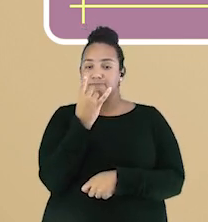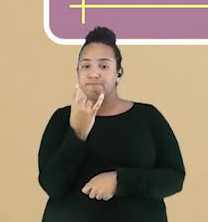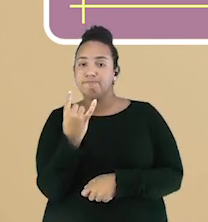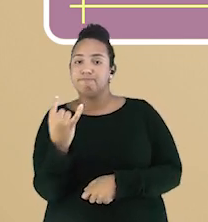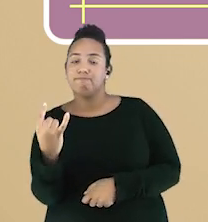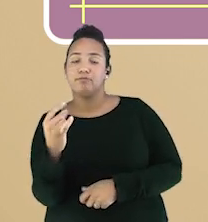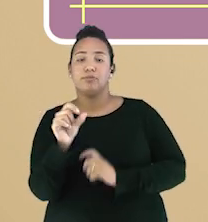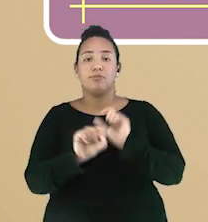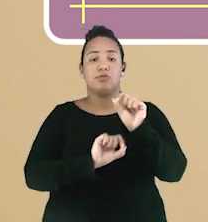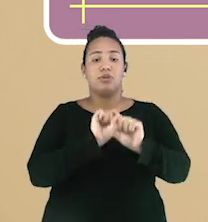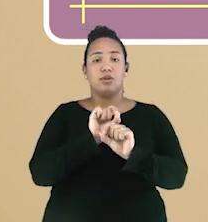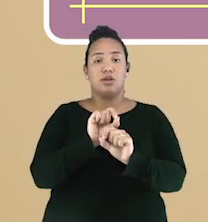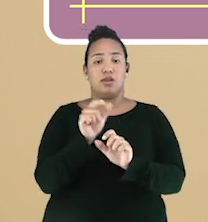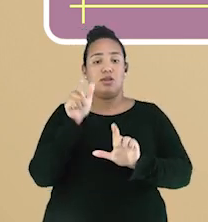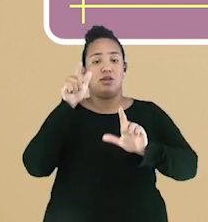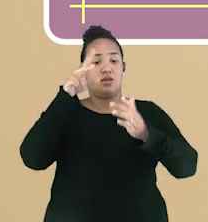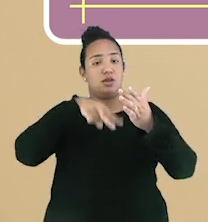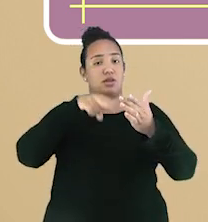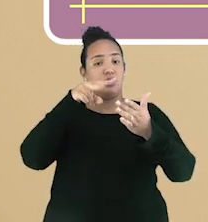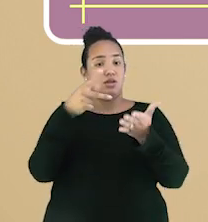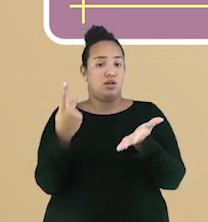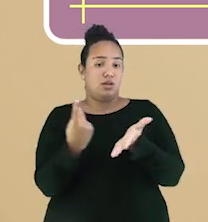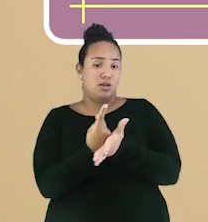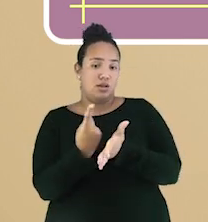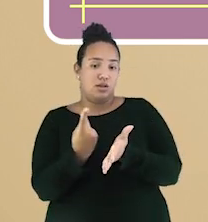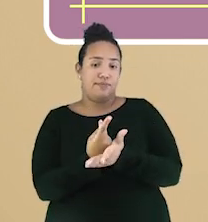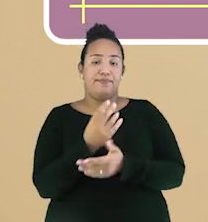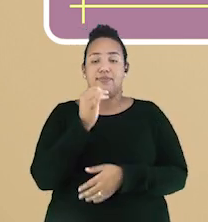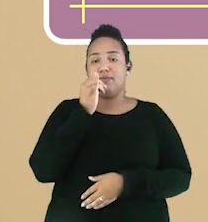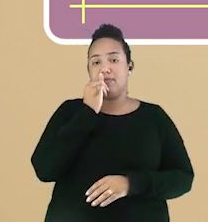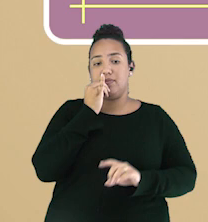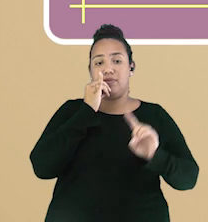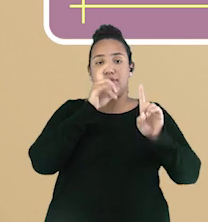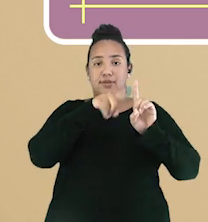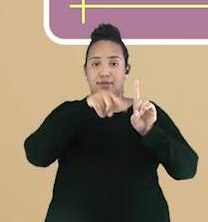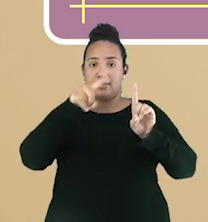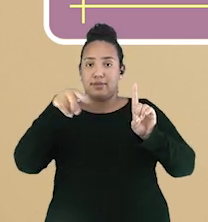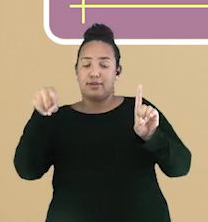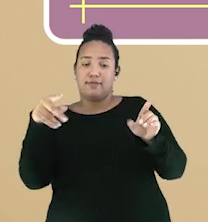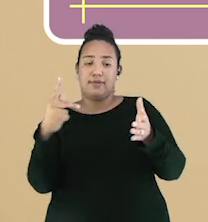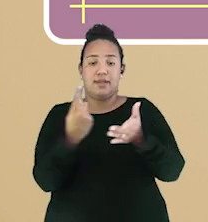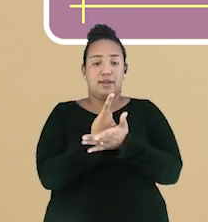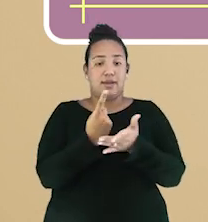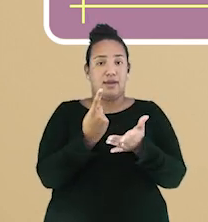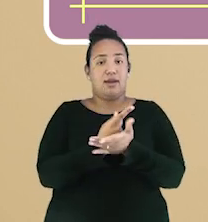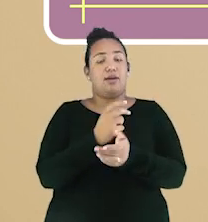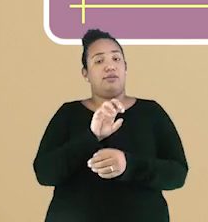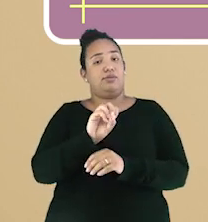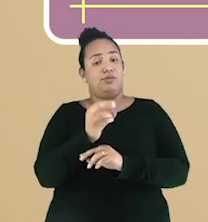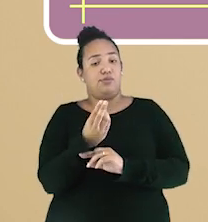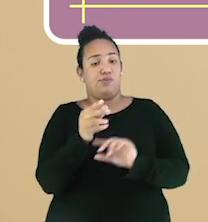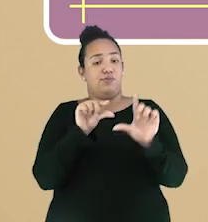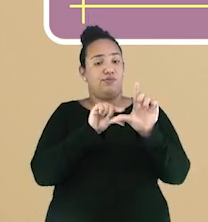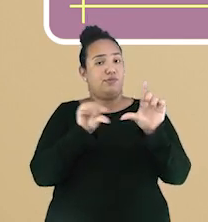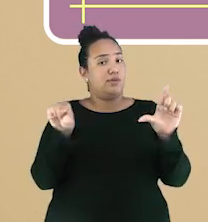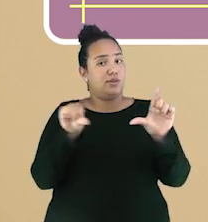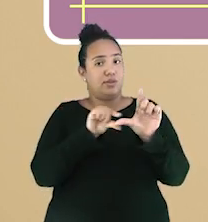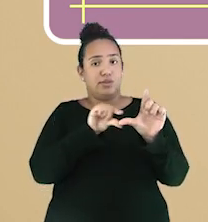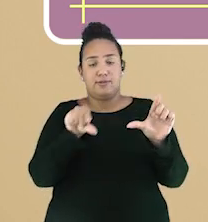de leitura, como escalas inapropriadas, legendas não explicitadas